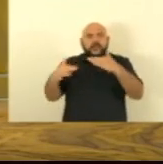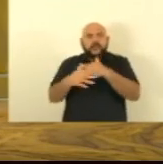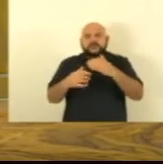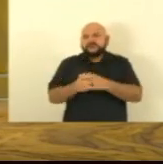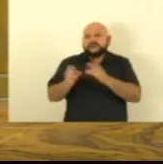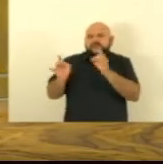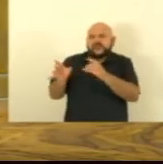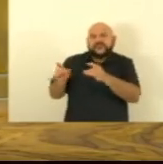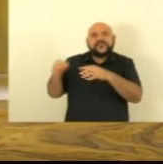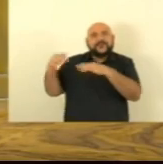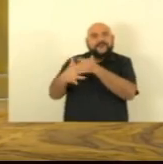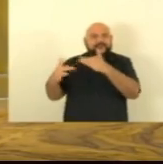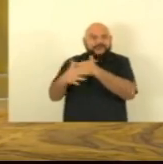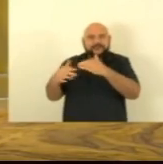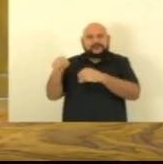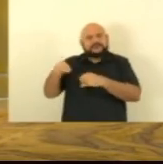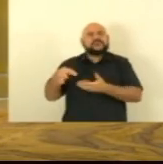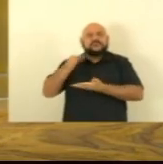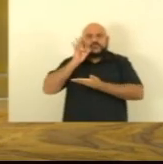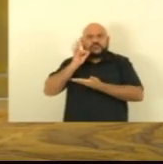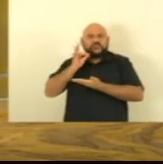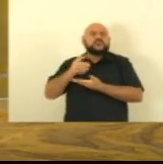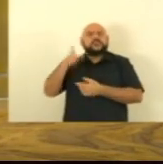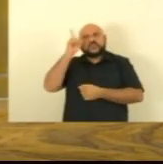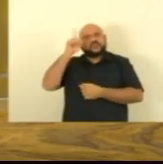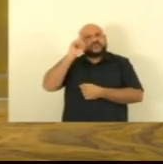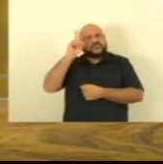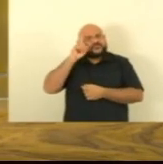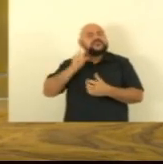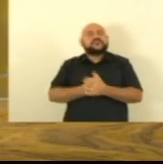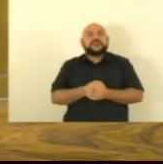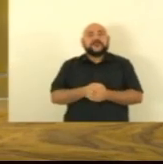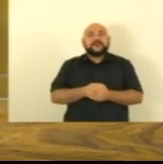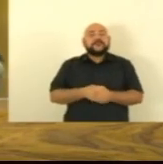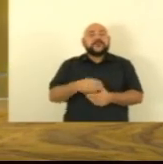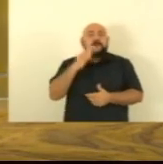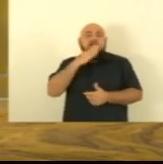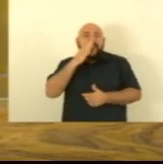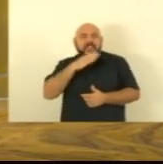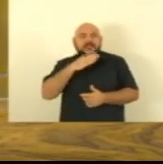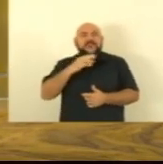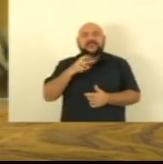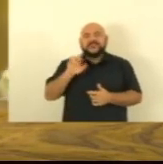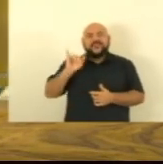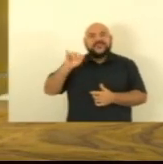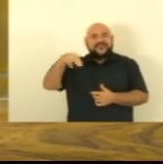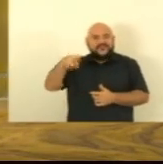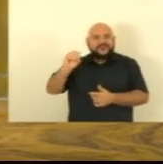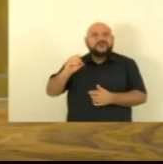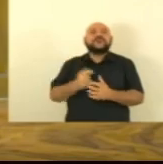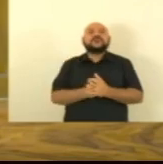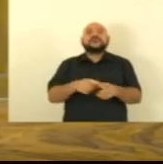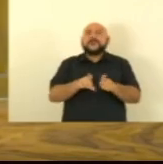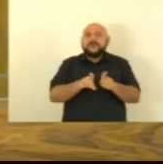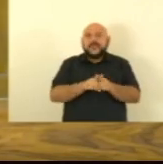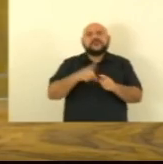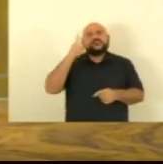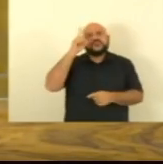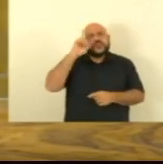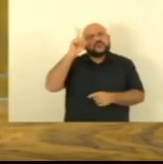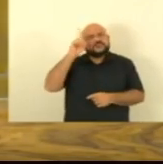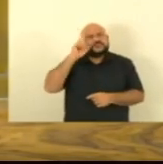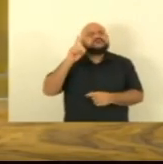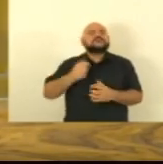nós tomamos no dia a dia, da pimenta do reino, que é um condimento que é amplamente exportado,